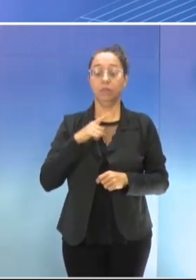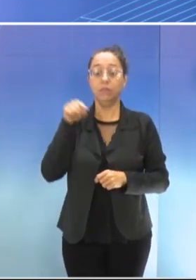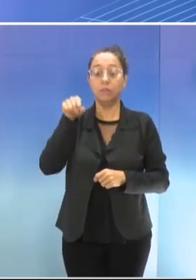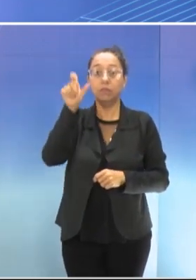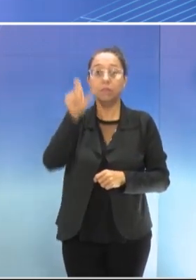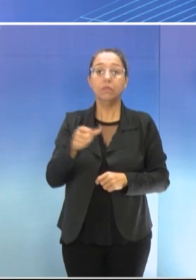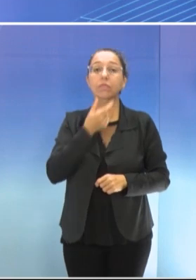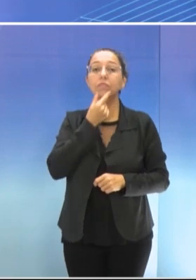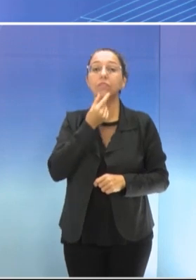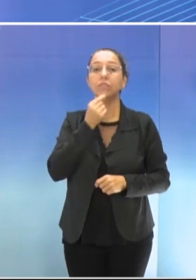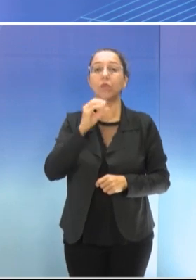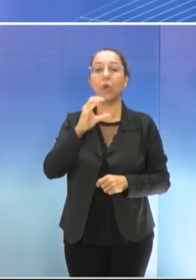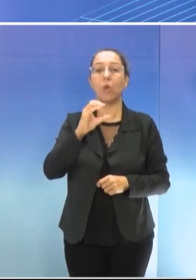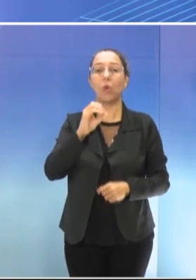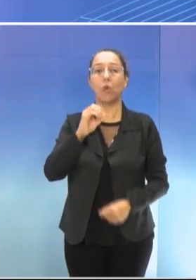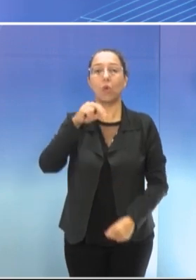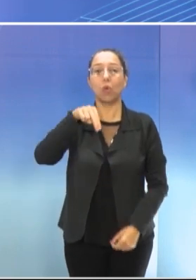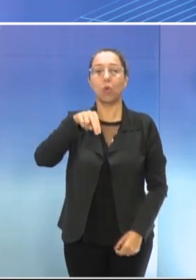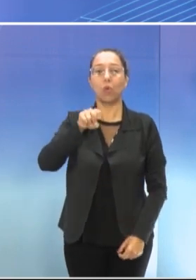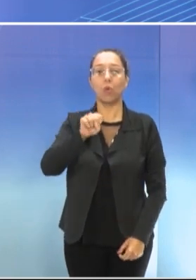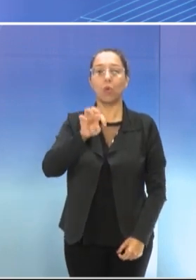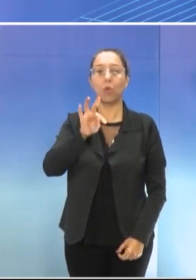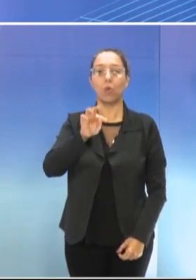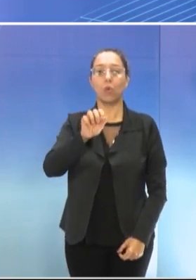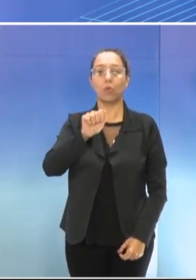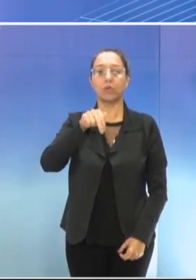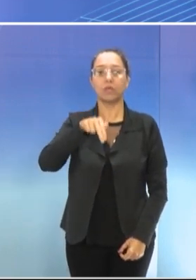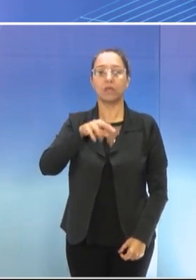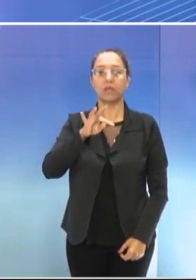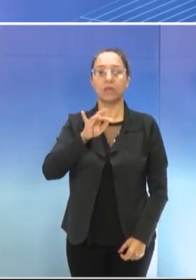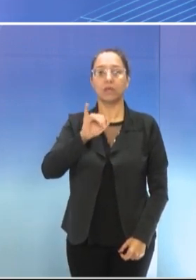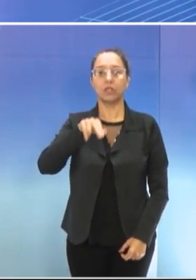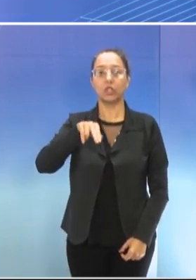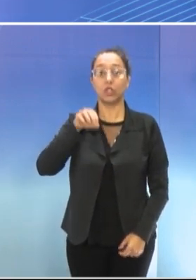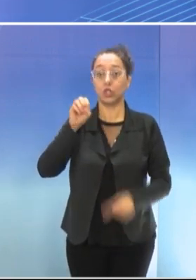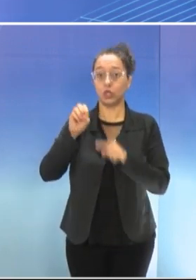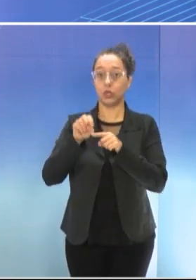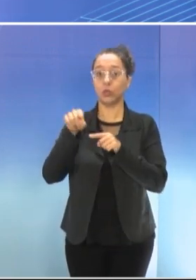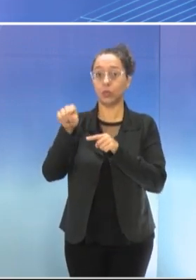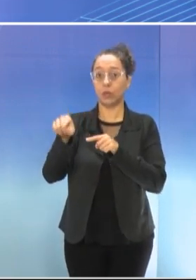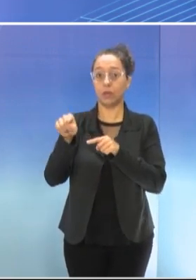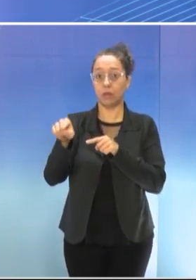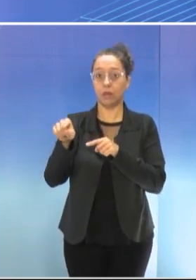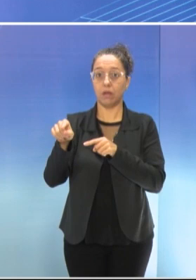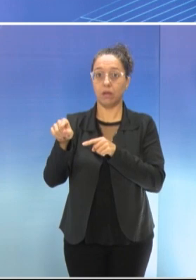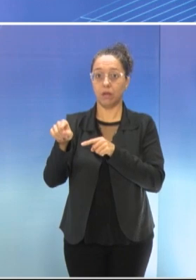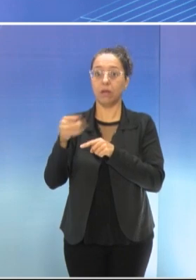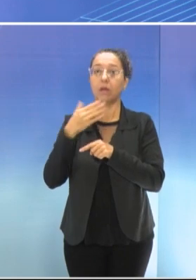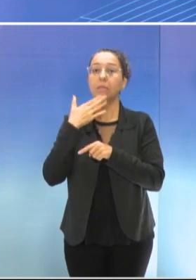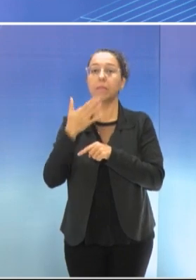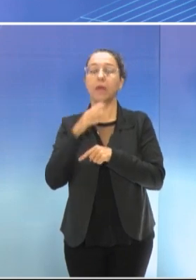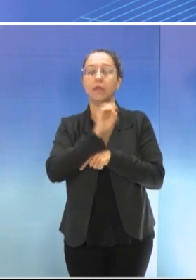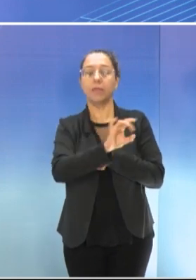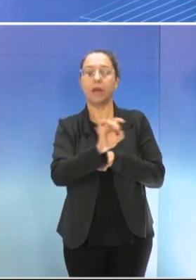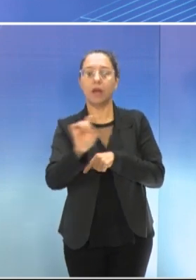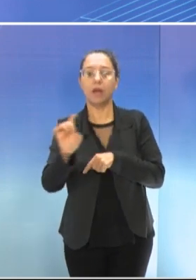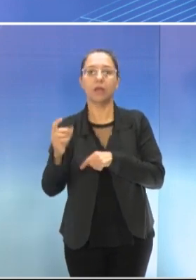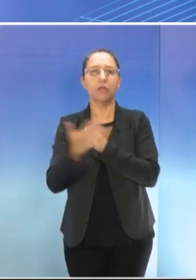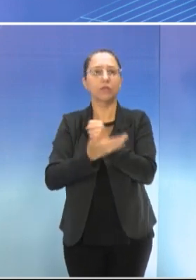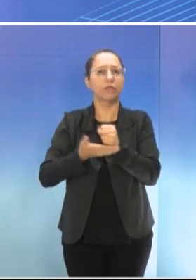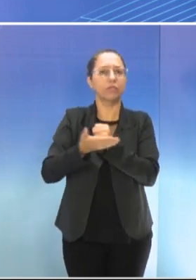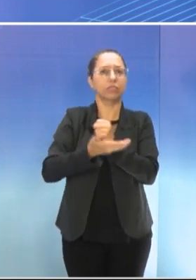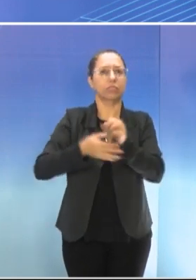Constantino vai falar o seguinte, ele vai pedir para esses filósofos fundamentarem toda a fé cristã.